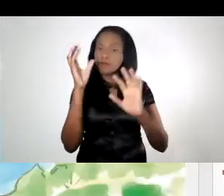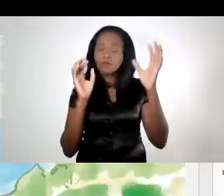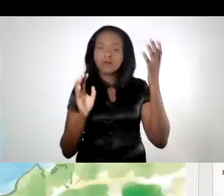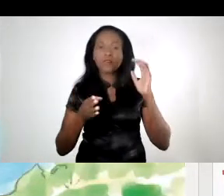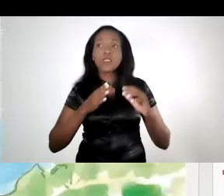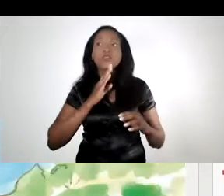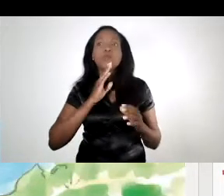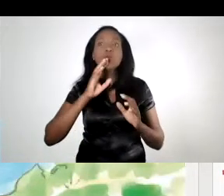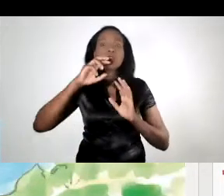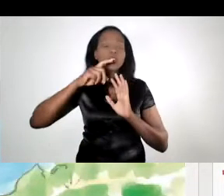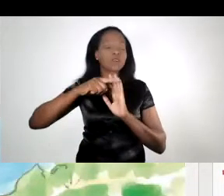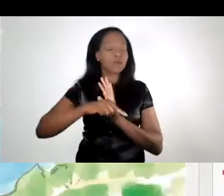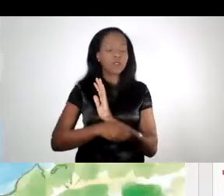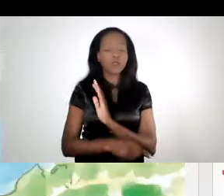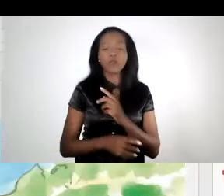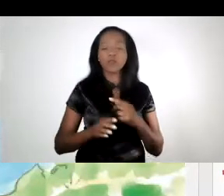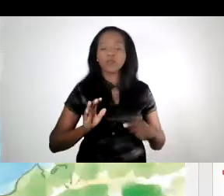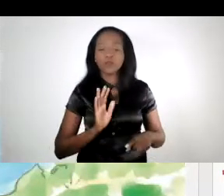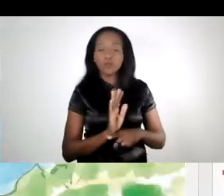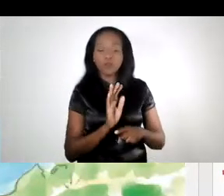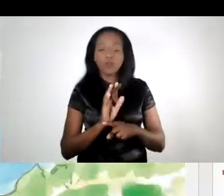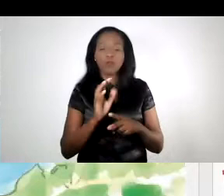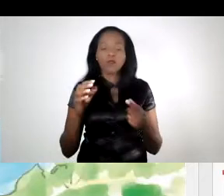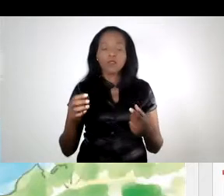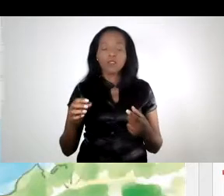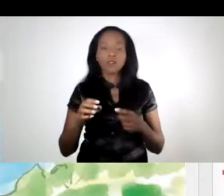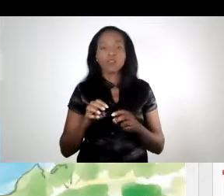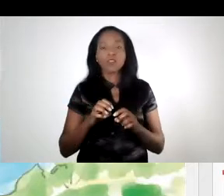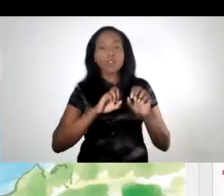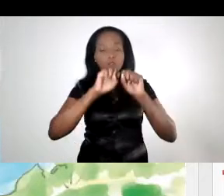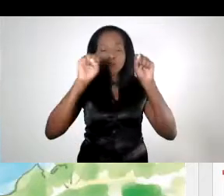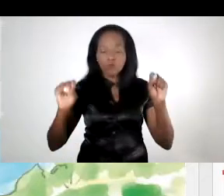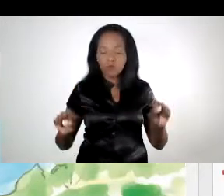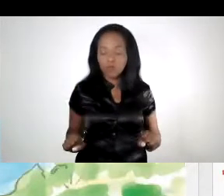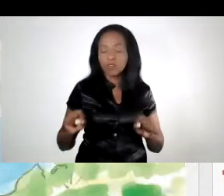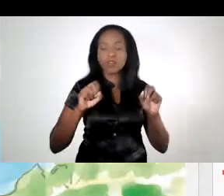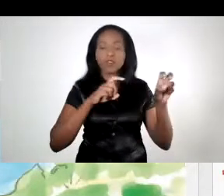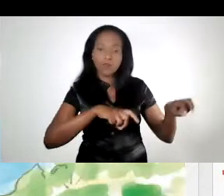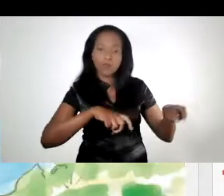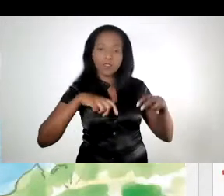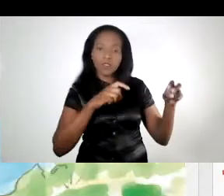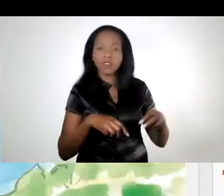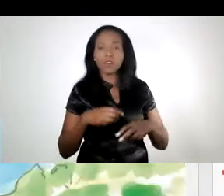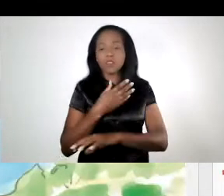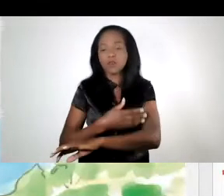grande ciclo conhecido como Sistema Agrícola Tradicional Quilombola.